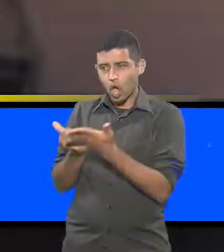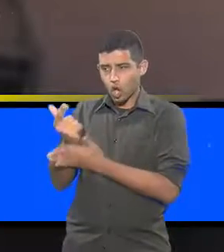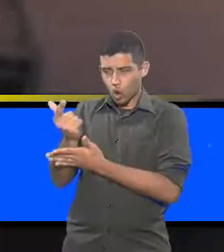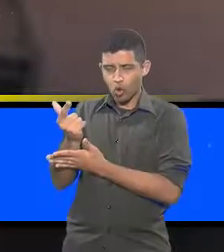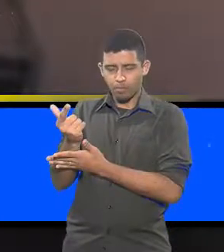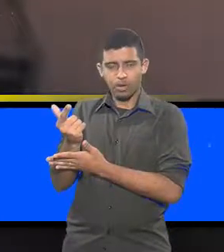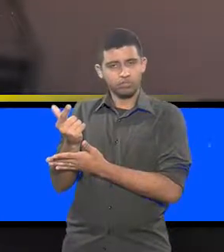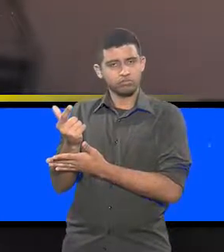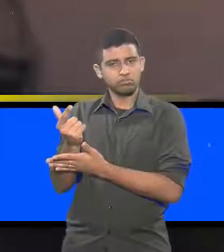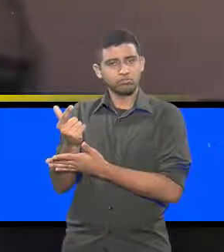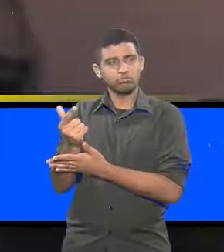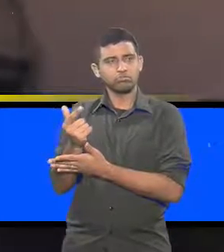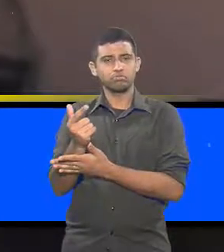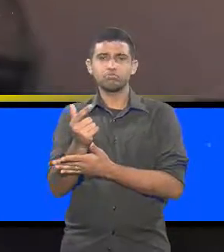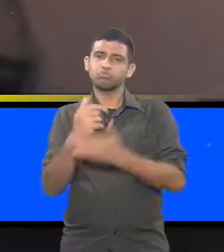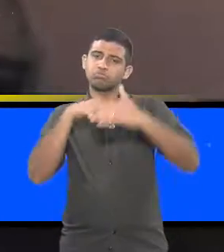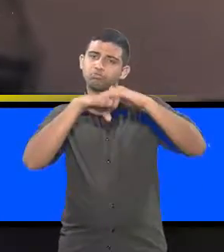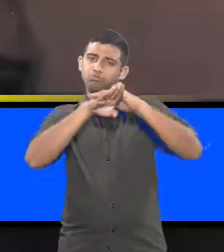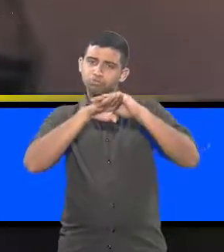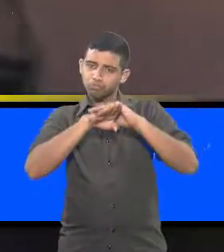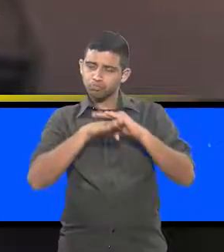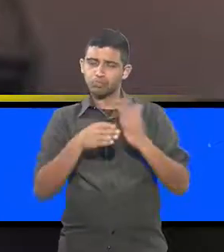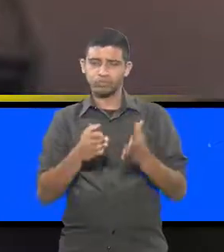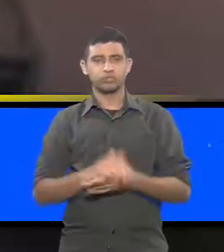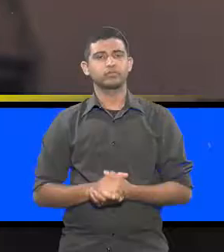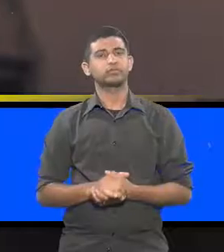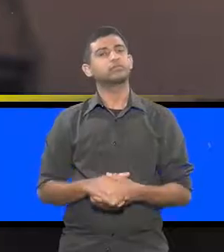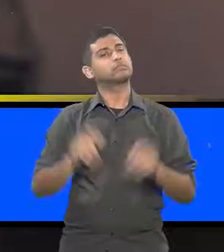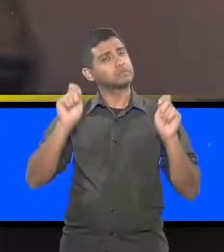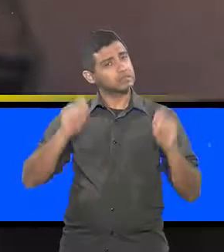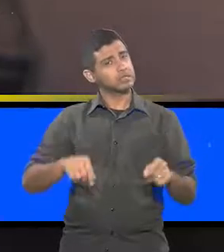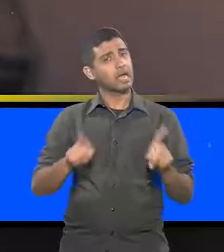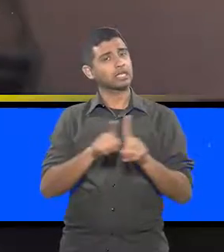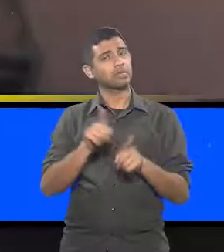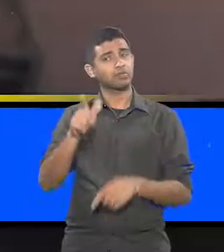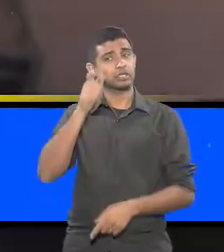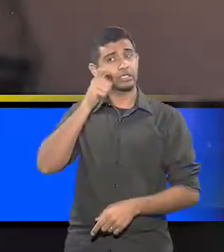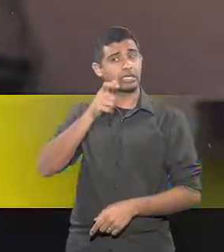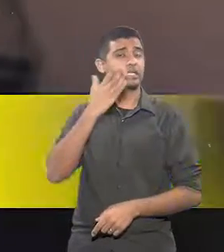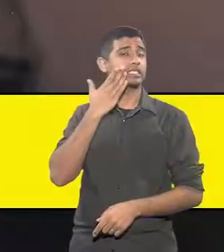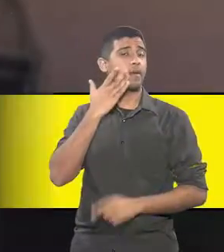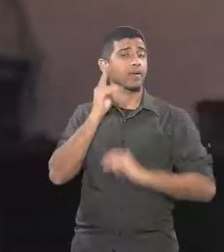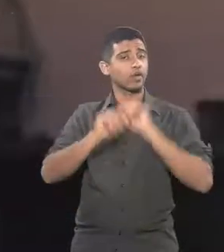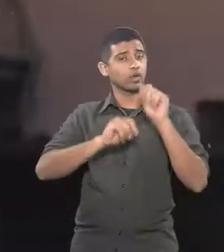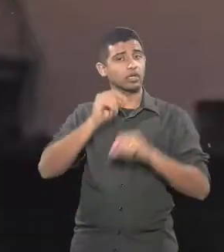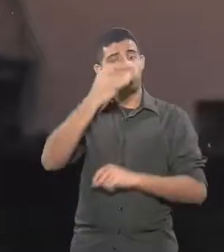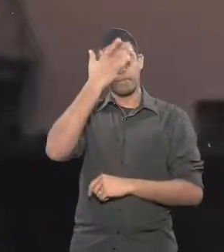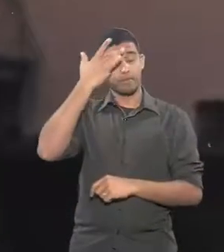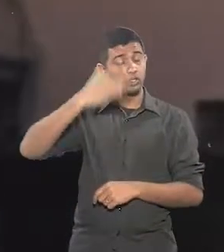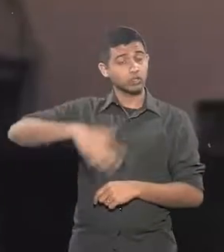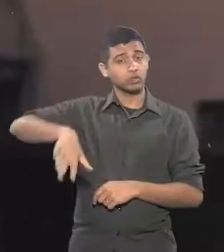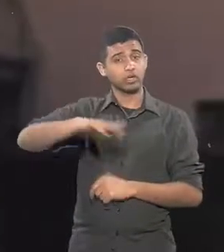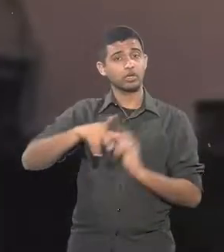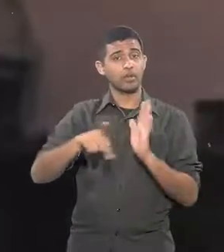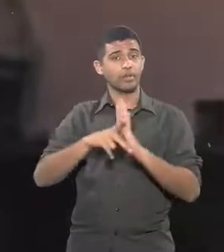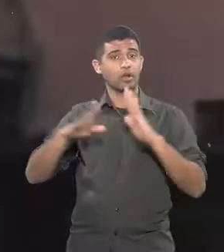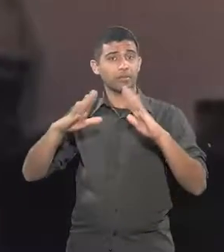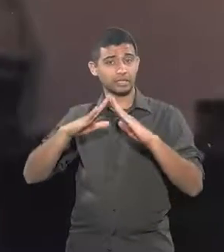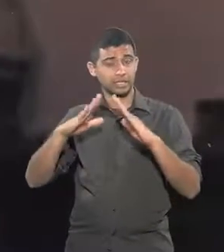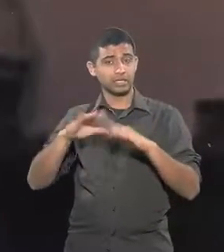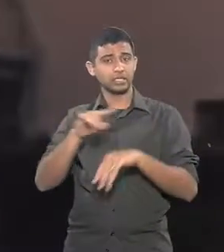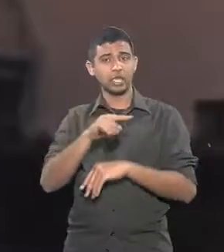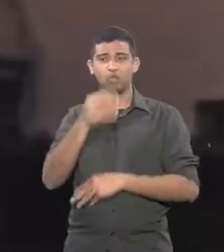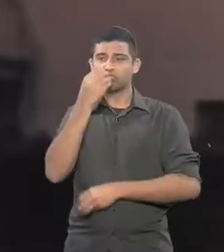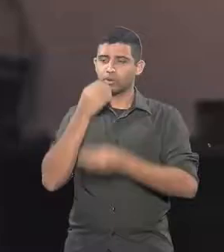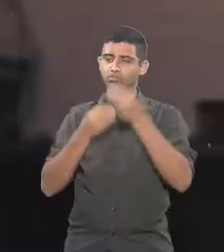sua despensa. Bom, também você pode ter interesse em saber o que as pessoas moradoras dos domicílios